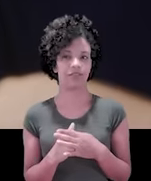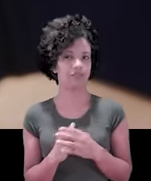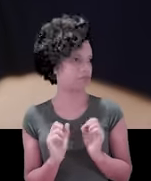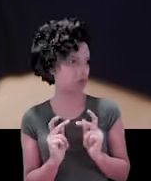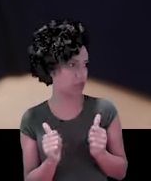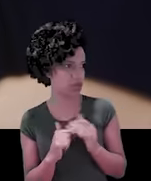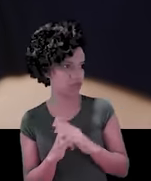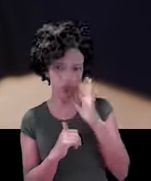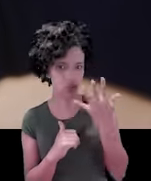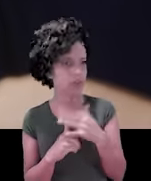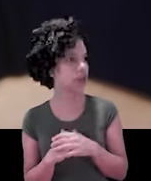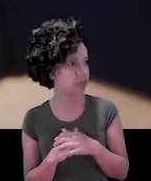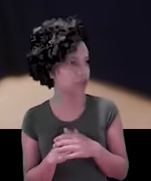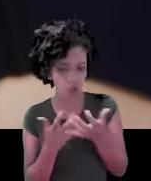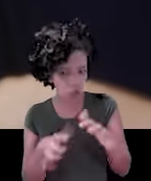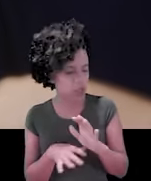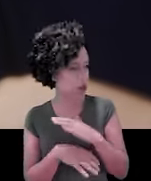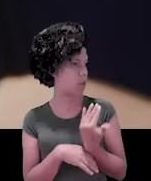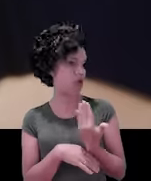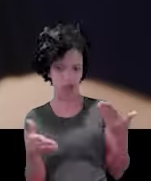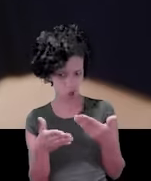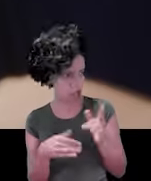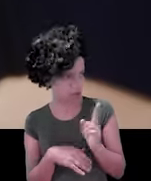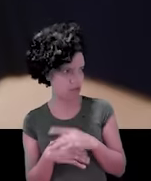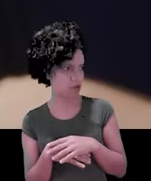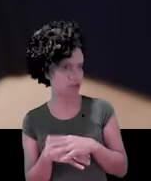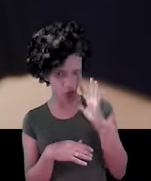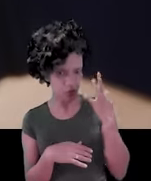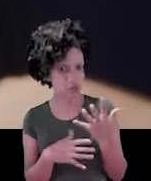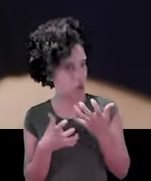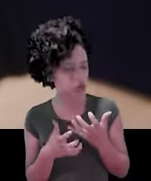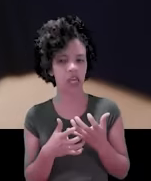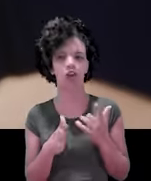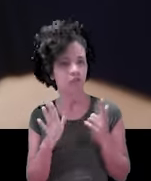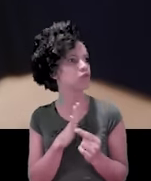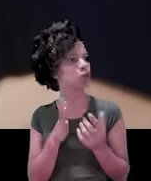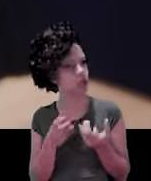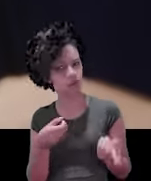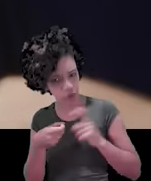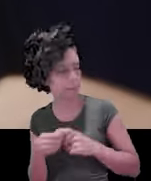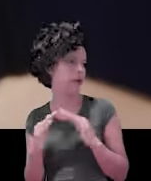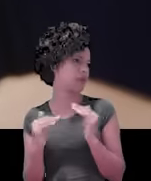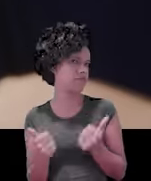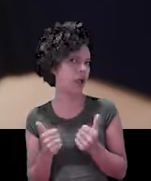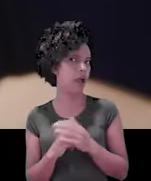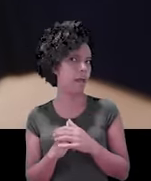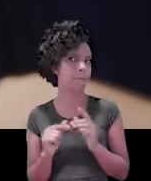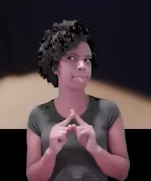aí eu falei assim beleza decide decide que eu não quero morrer desde que o que eu quero sair daqui